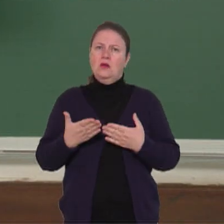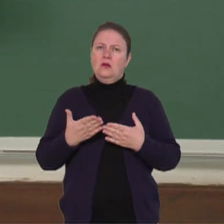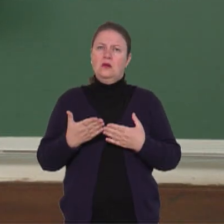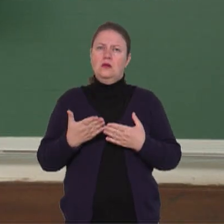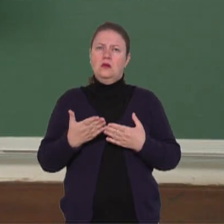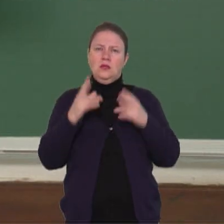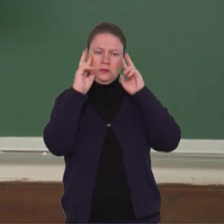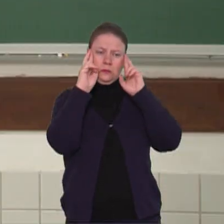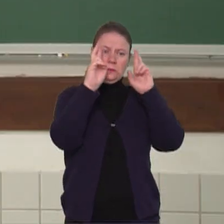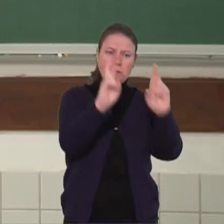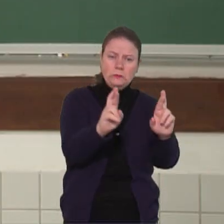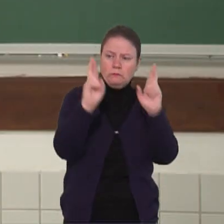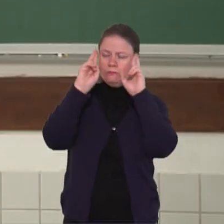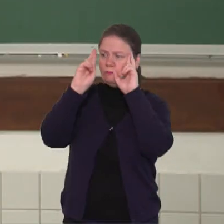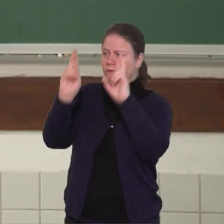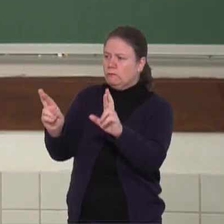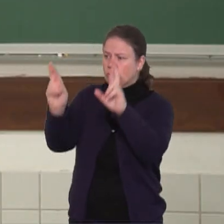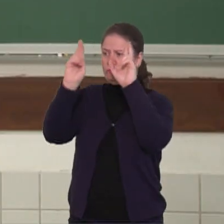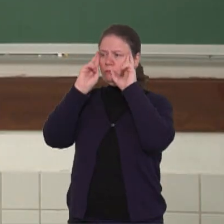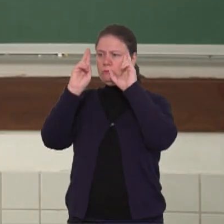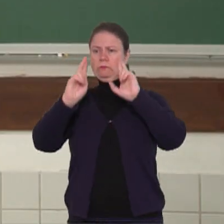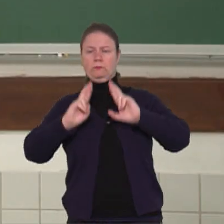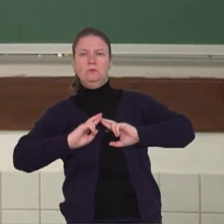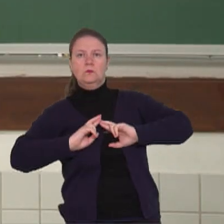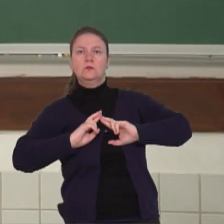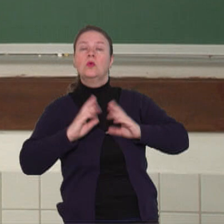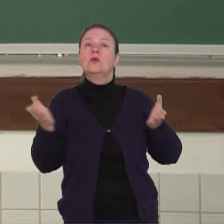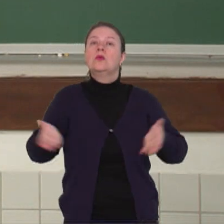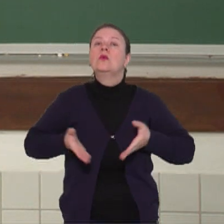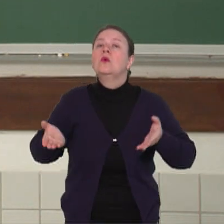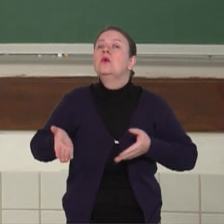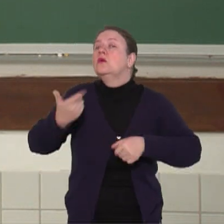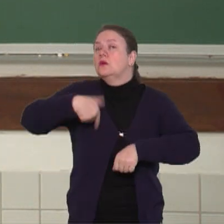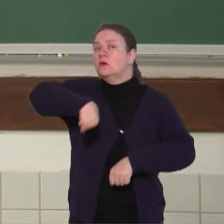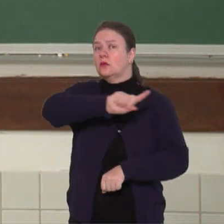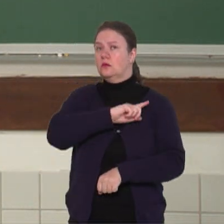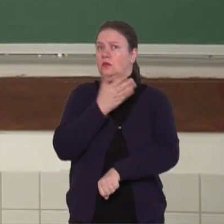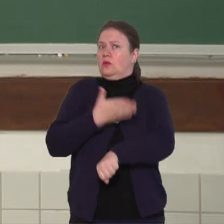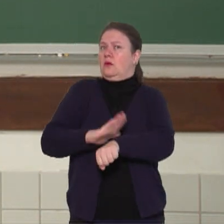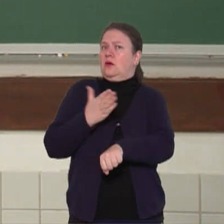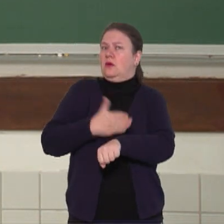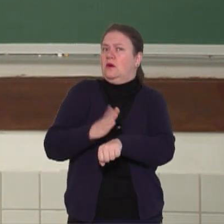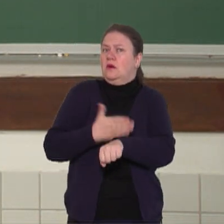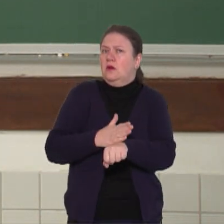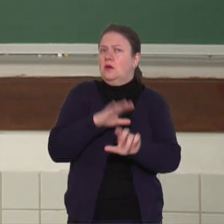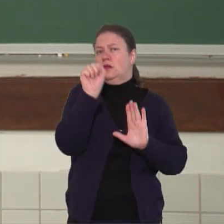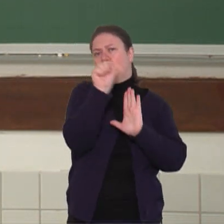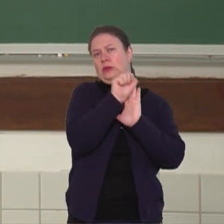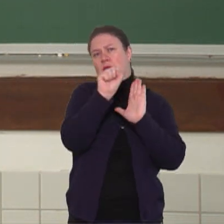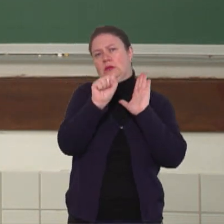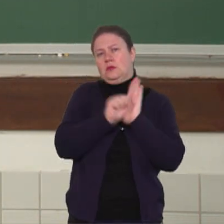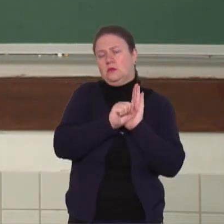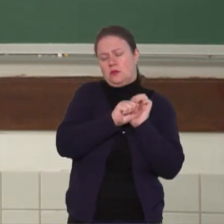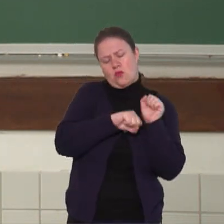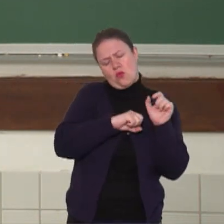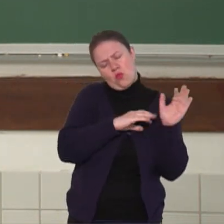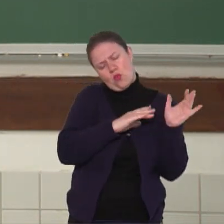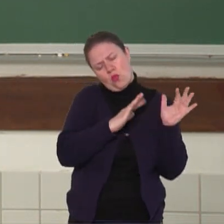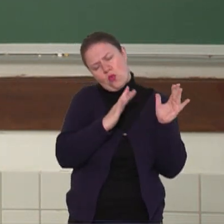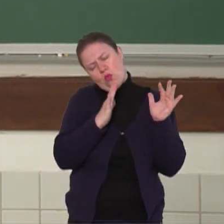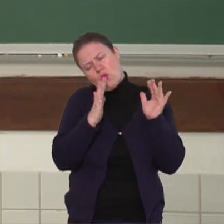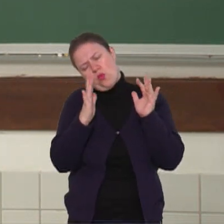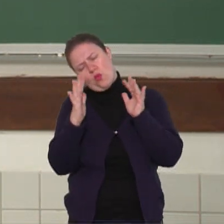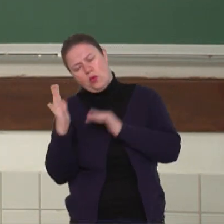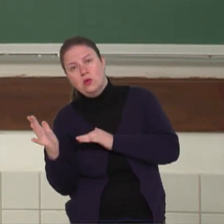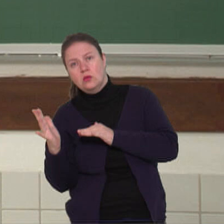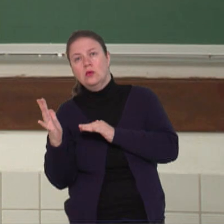diversidade do outro. Será que hoje em dia nós fazemos isso? Depois de tantos séculos da Revolução Francesa, será que os pressupostos